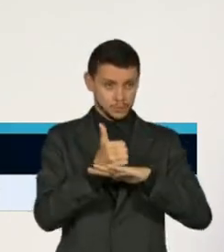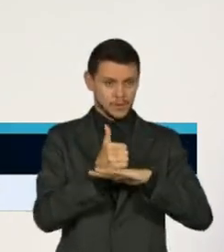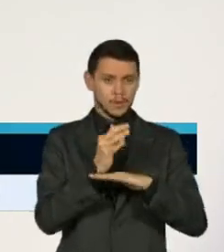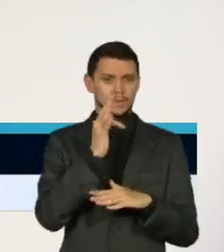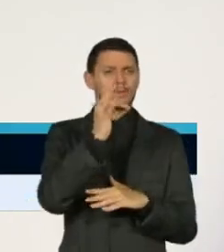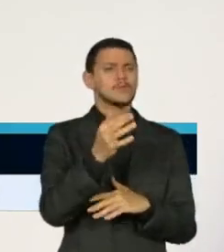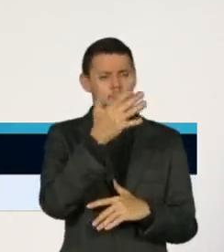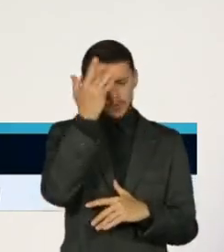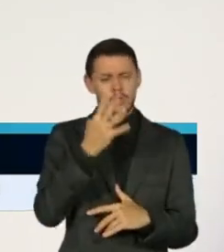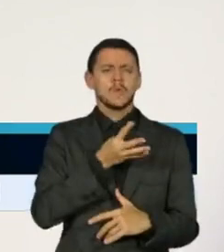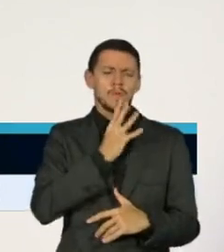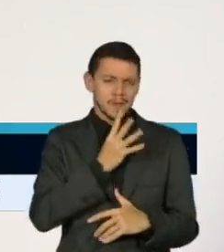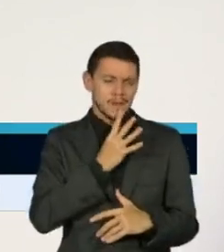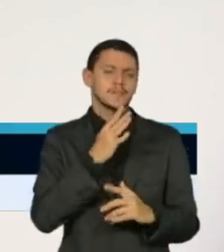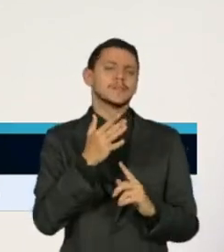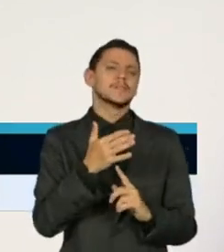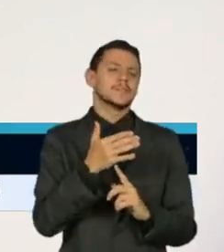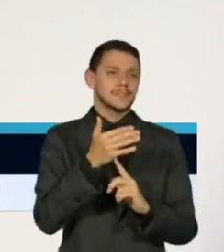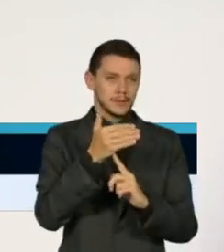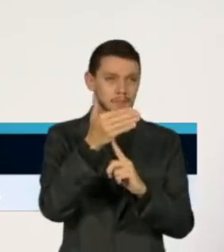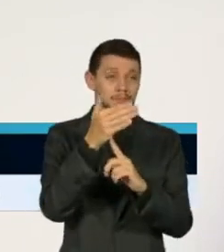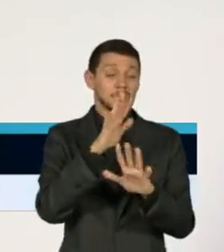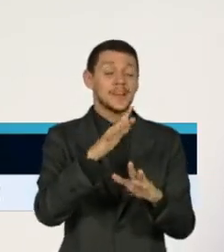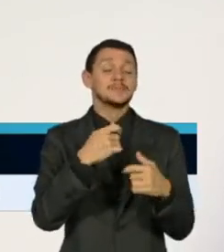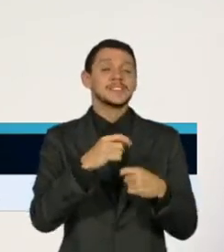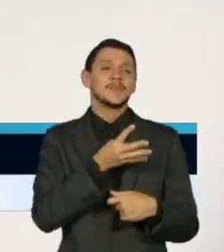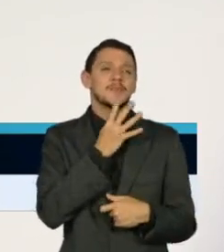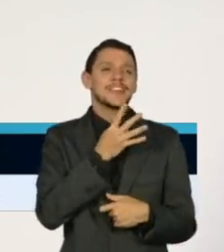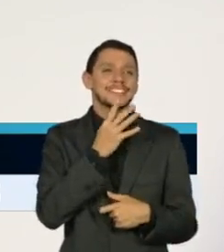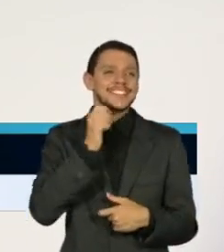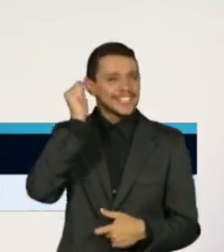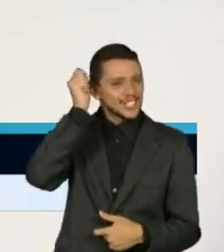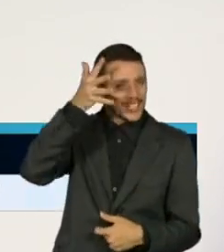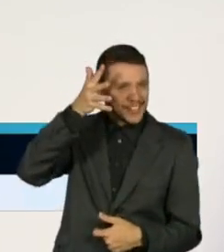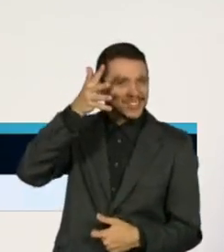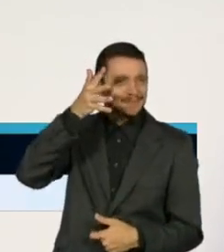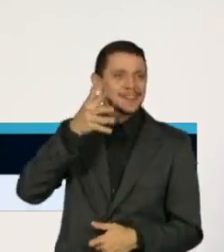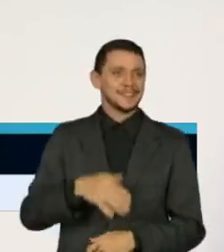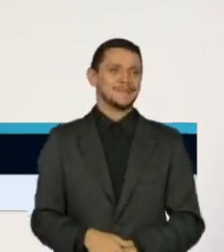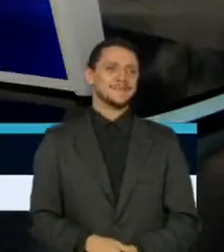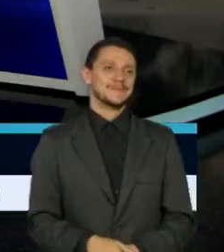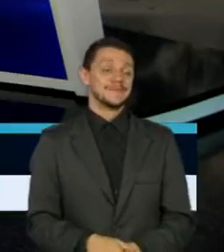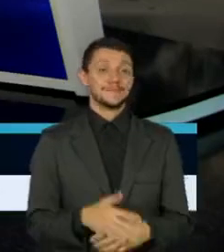dominar a tecnologia, mas tem que ser especialista em Shakespeare. É. Eu estou totalmente de acordo.